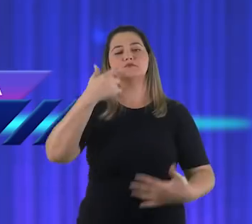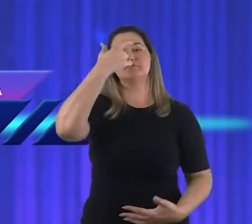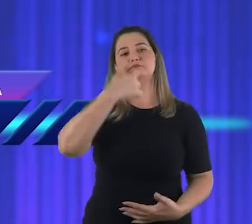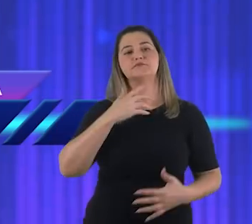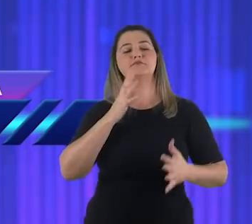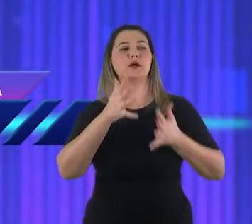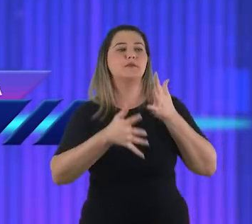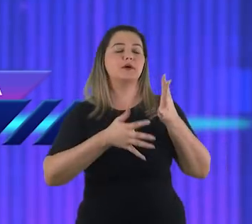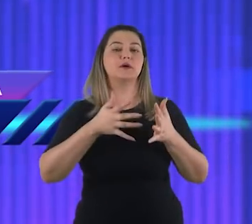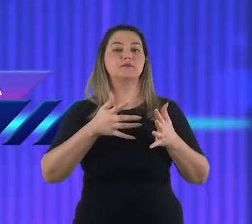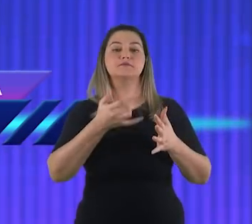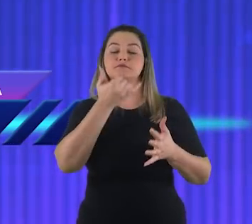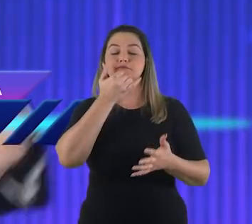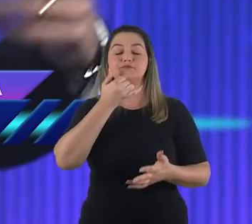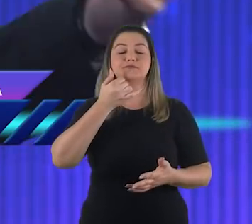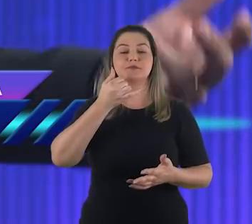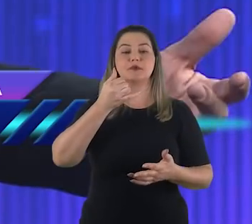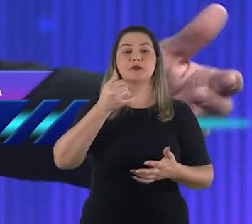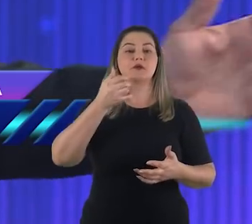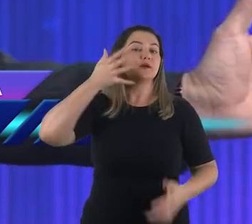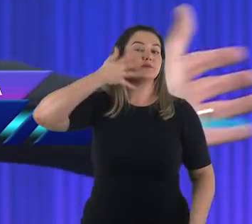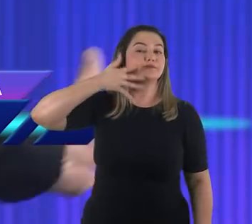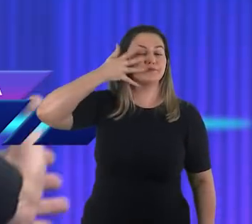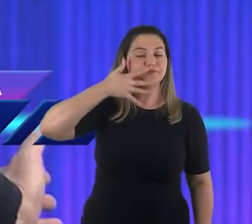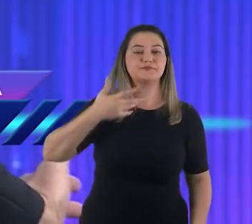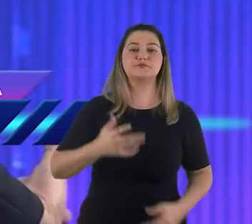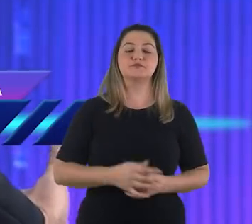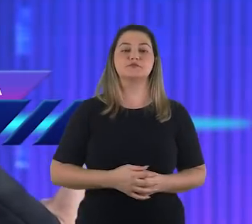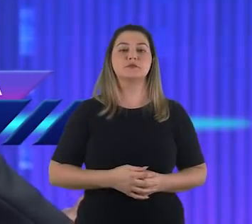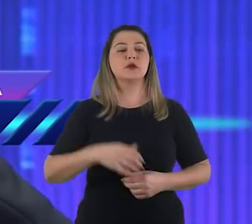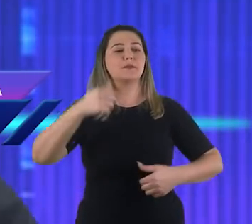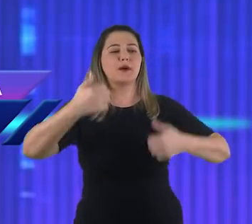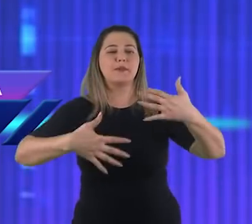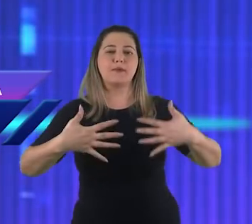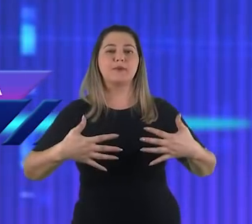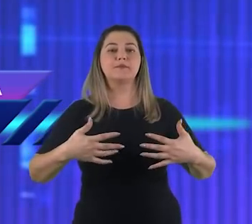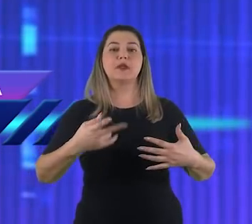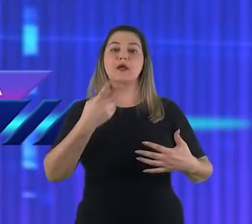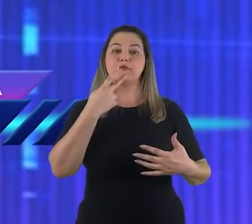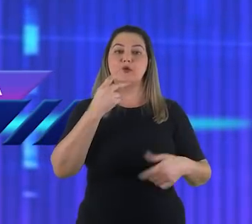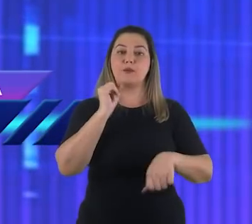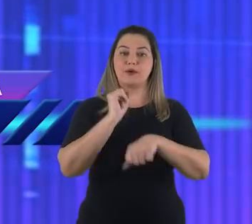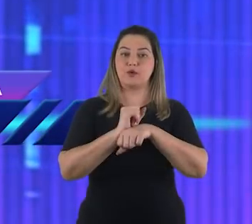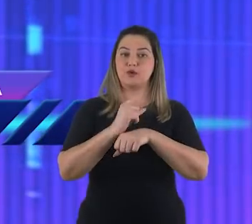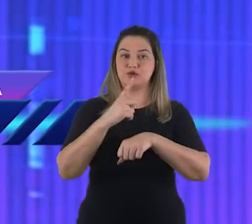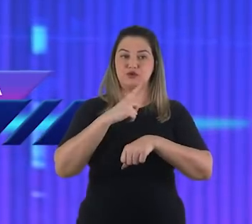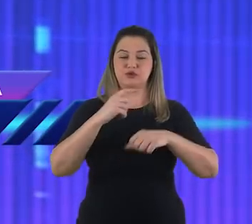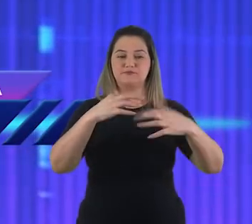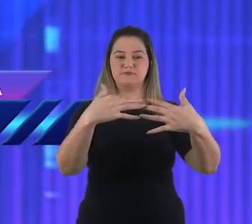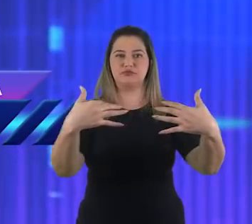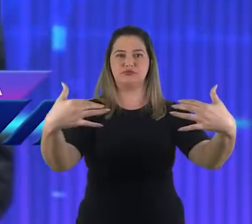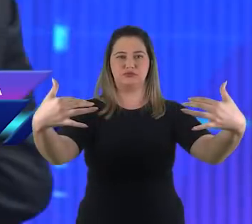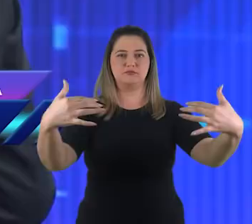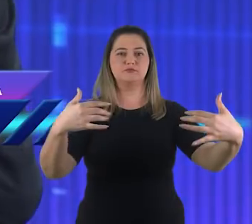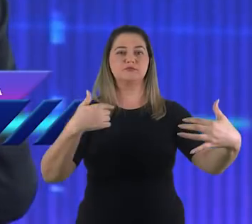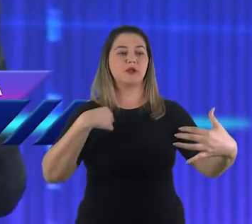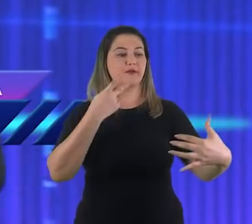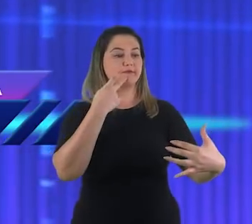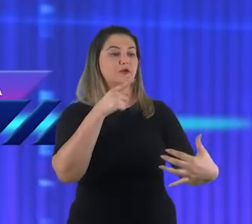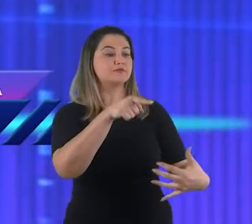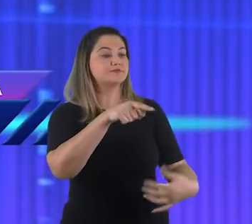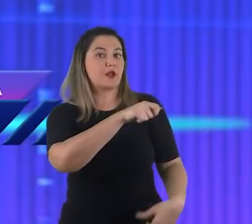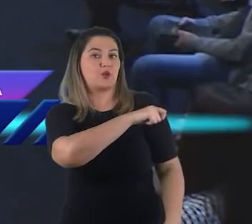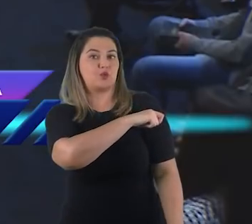lembro bem desse momento, ele falava para a igreja e os formandos atrás, ele parou o sermão, olhou para trás e disse